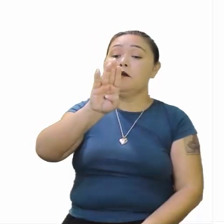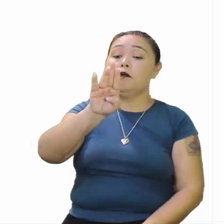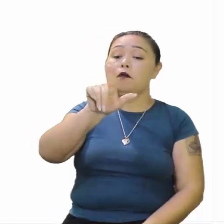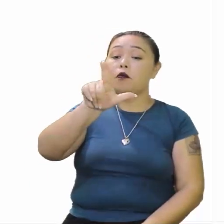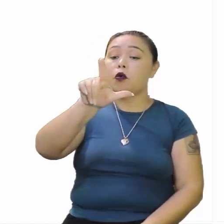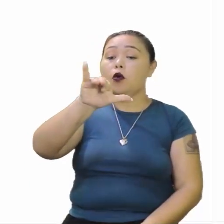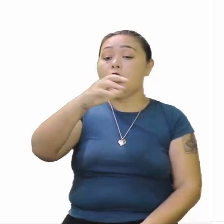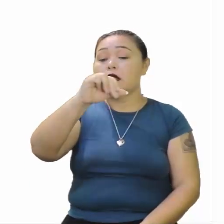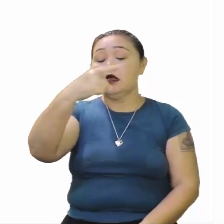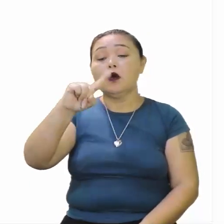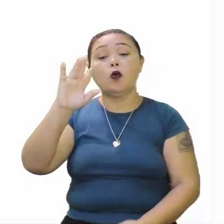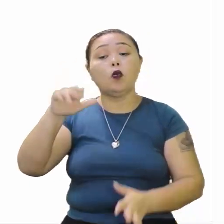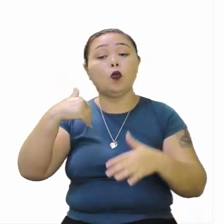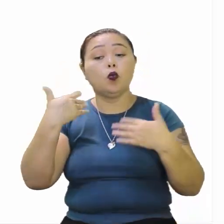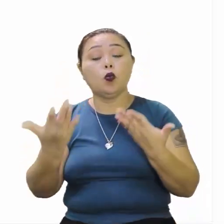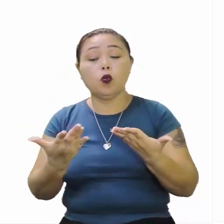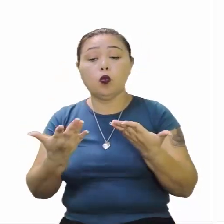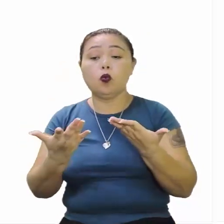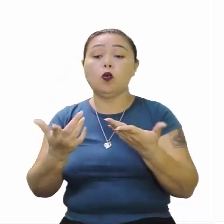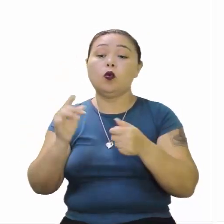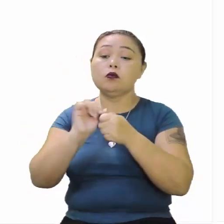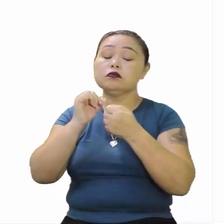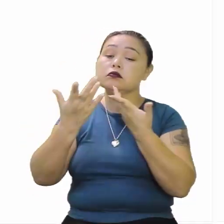No entanto, quando a temperatura